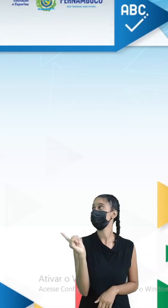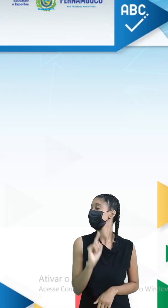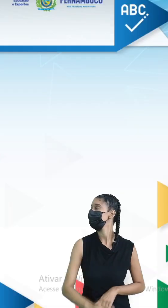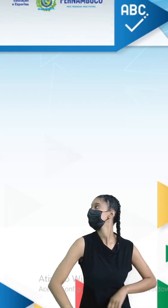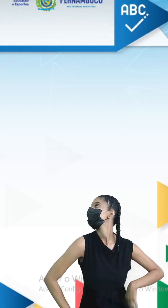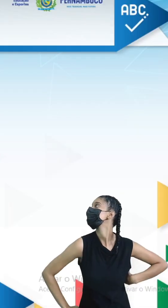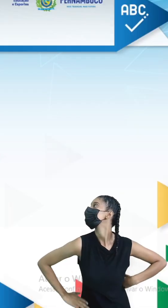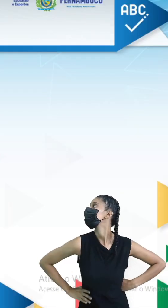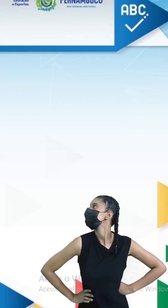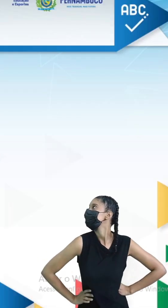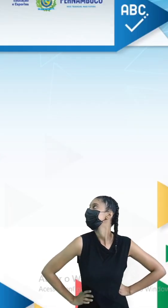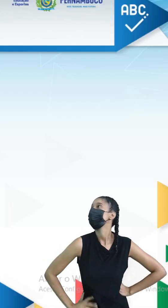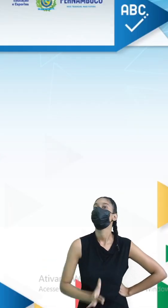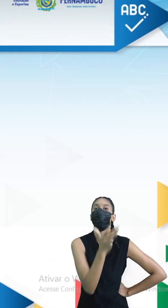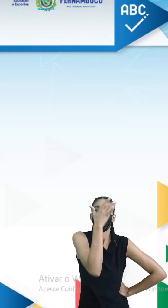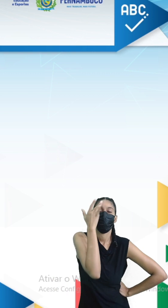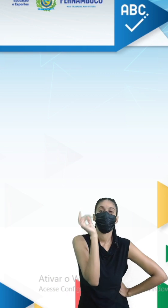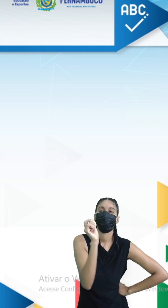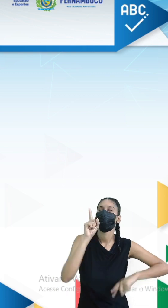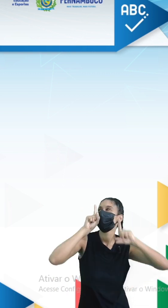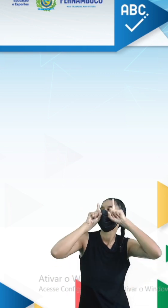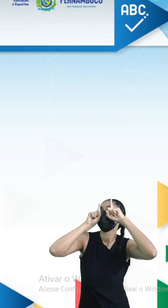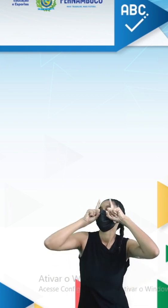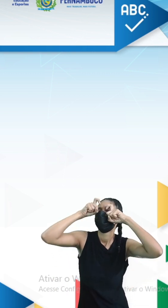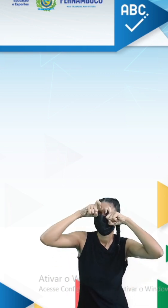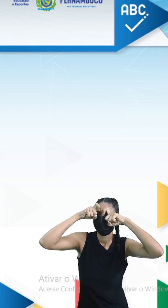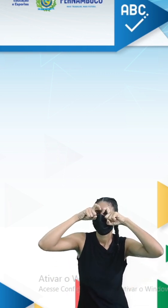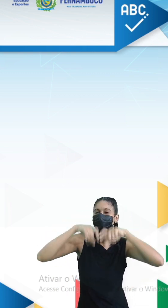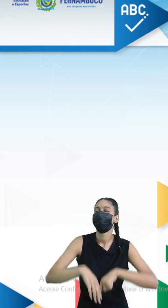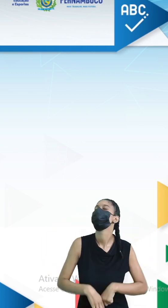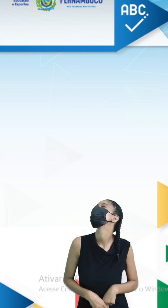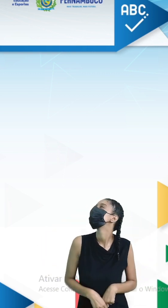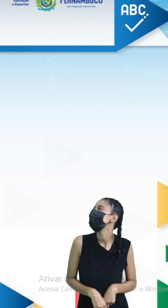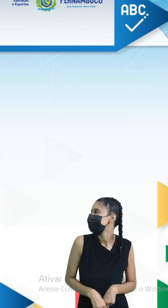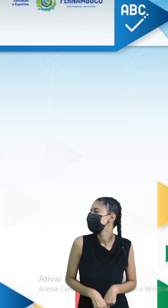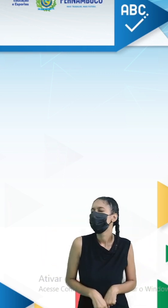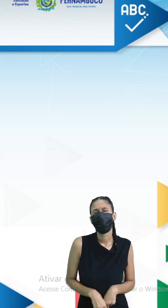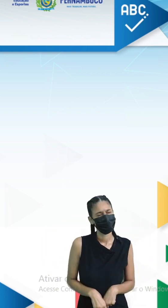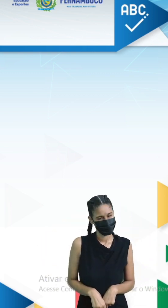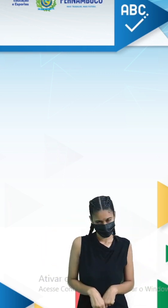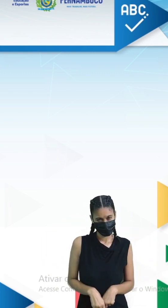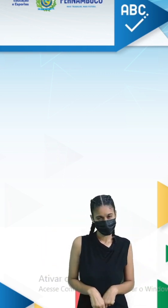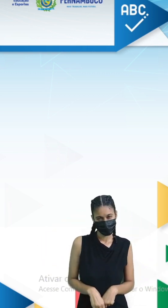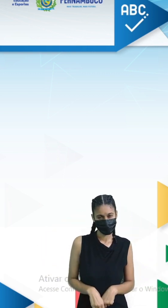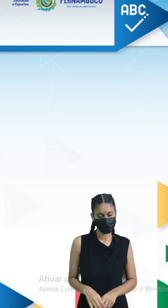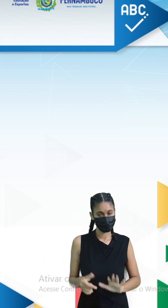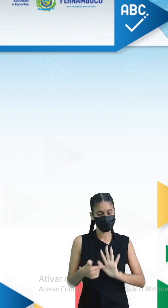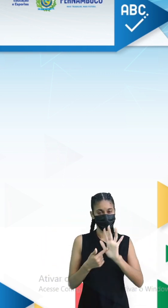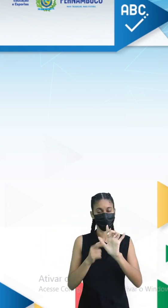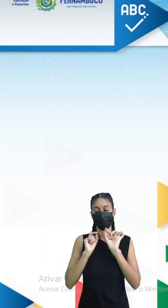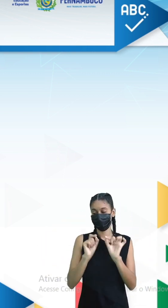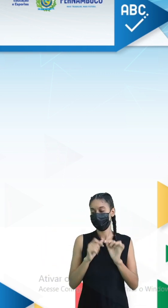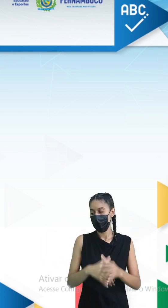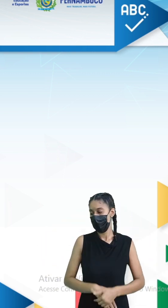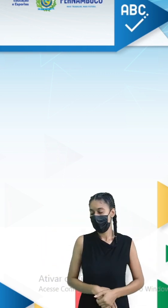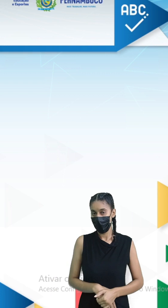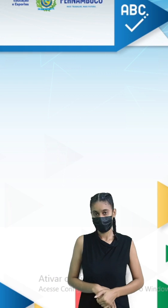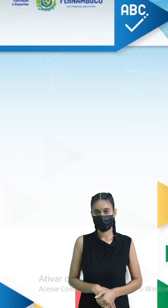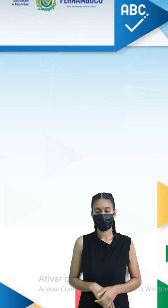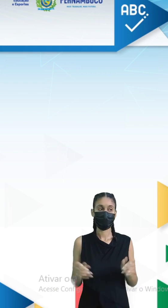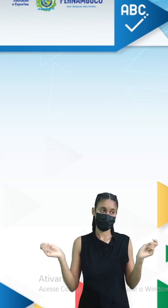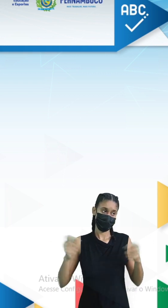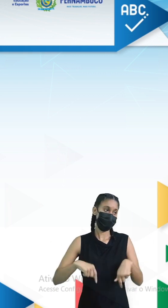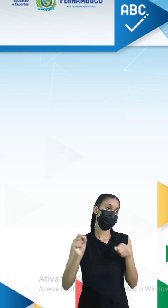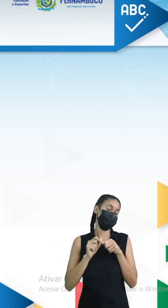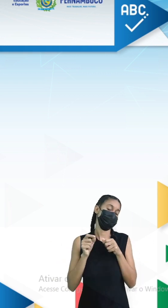agora. Veja que a pessoa está com a testa franzida, está transmitindo para mim, ela pode estar produzindo um som